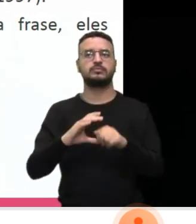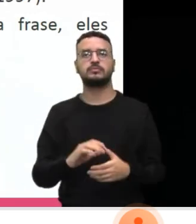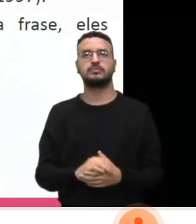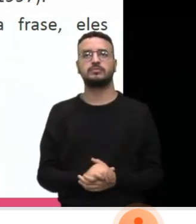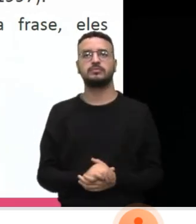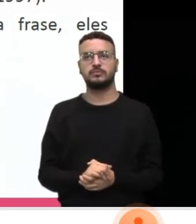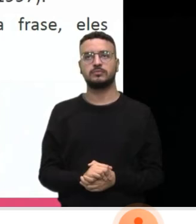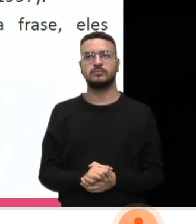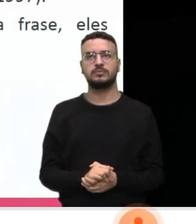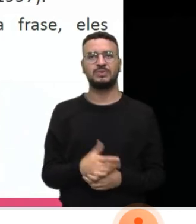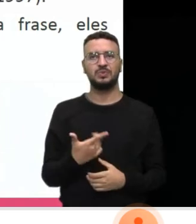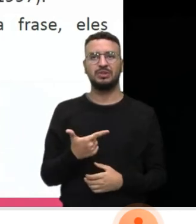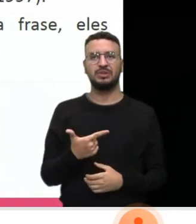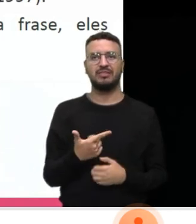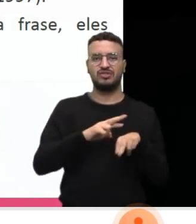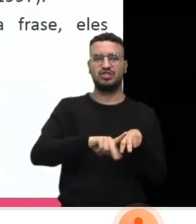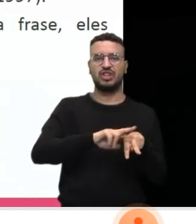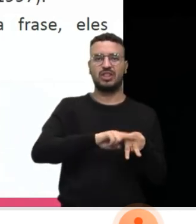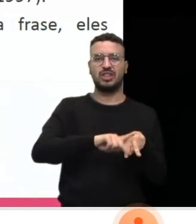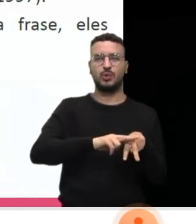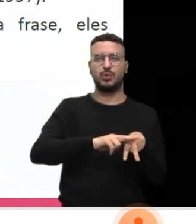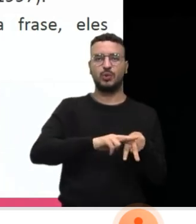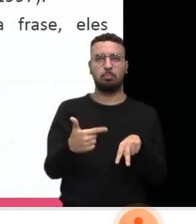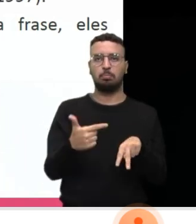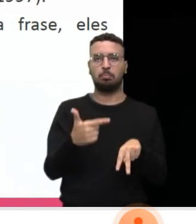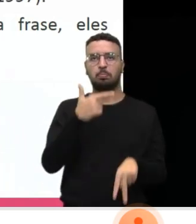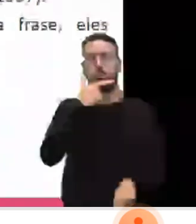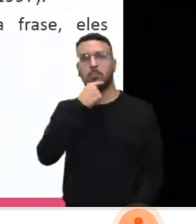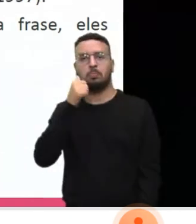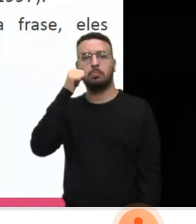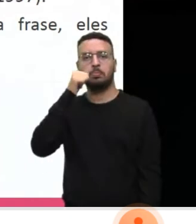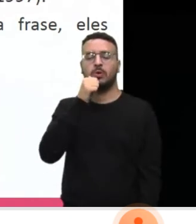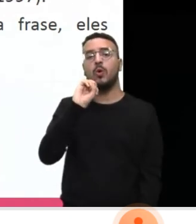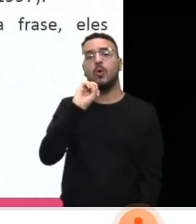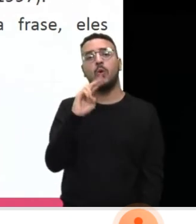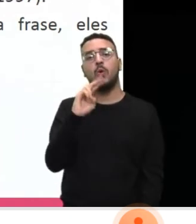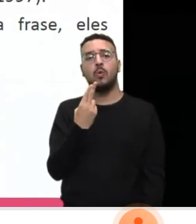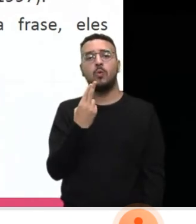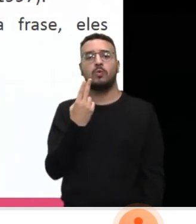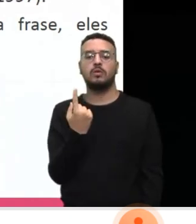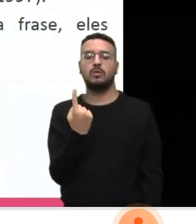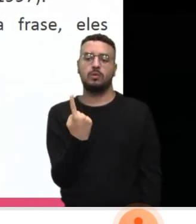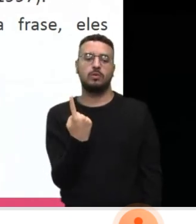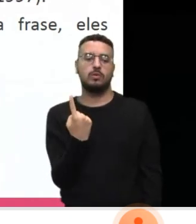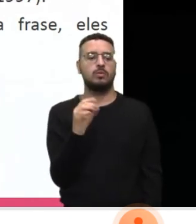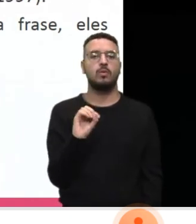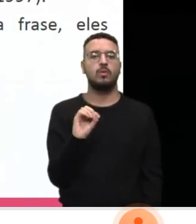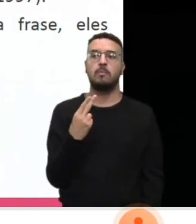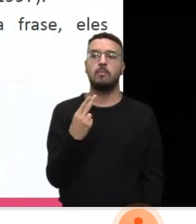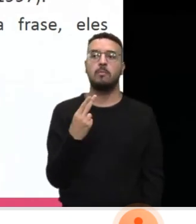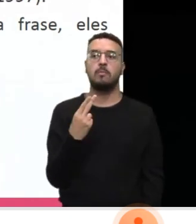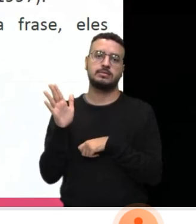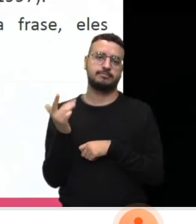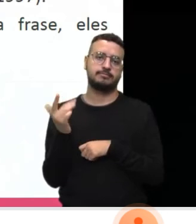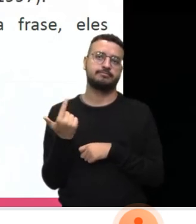para gênero masculino e feminino, nem para plural, tá? Ou singular. Em relação